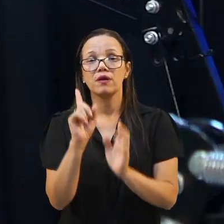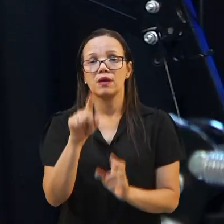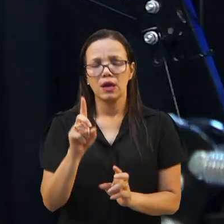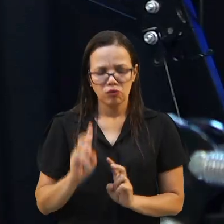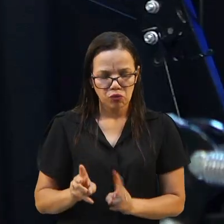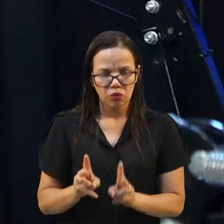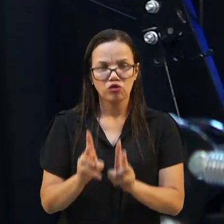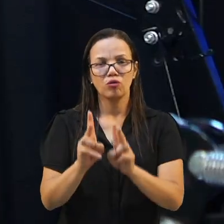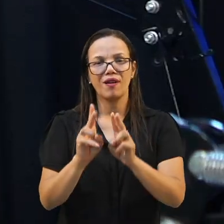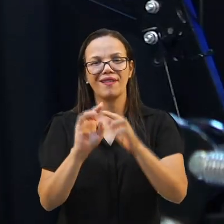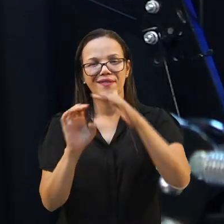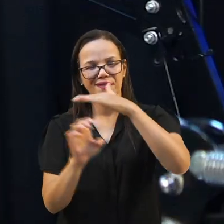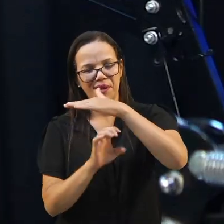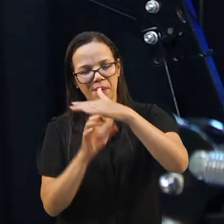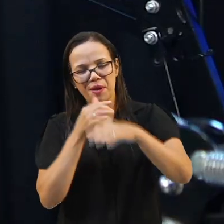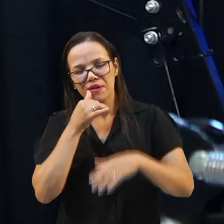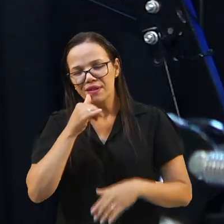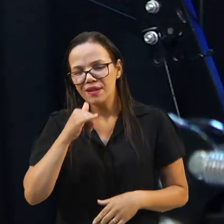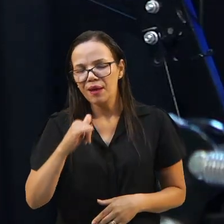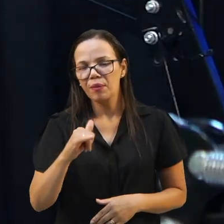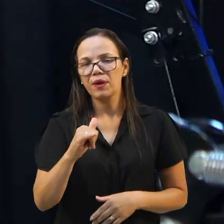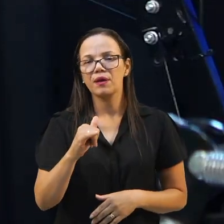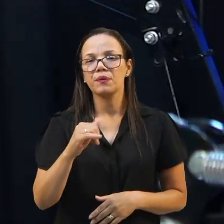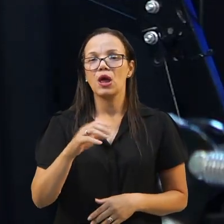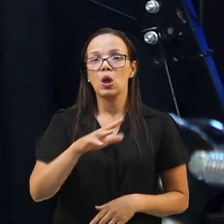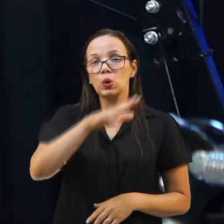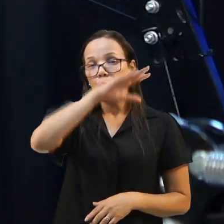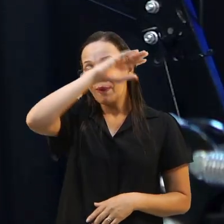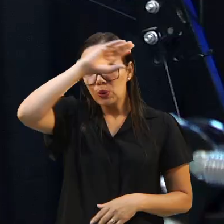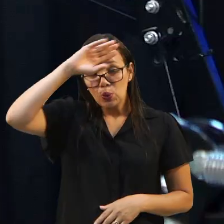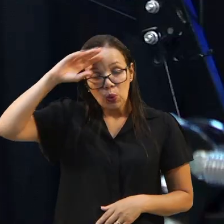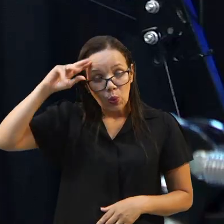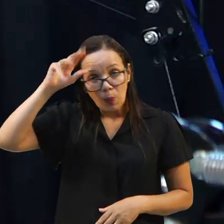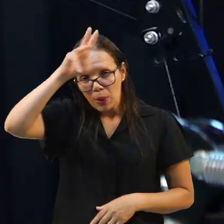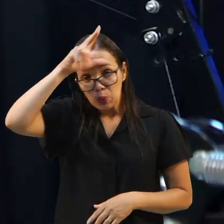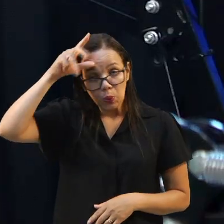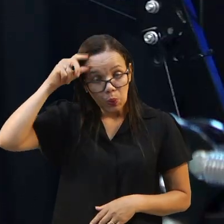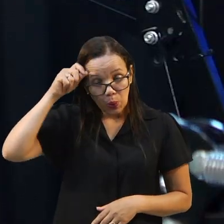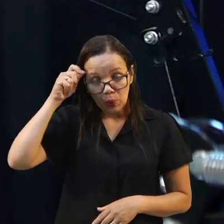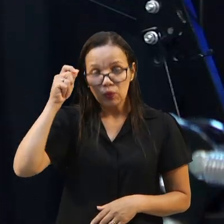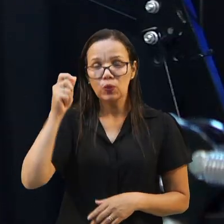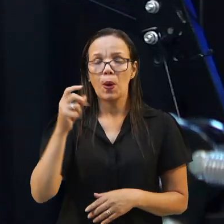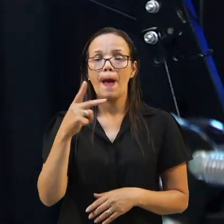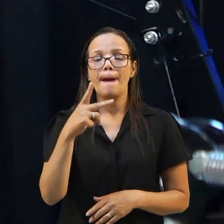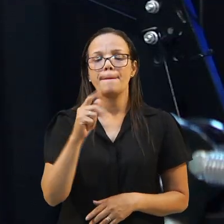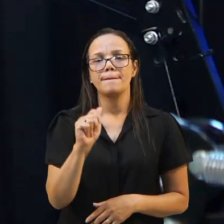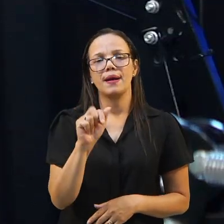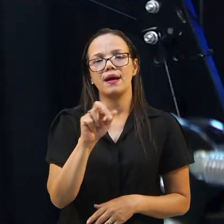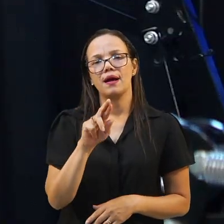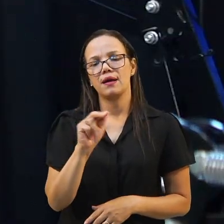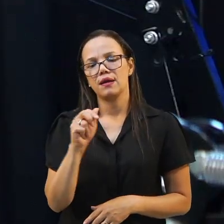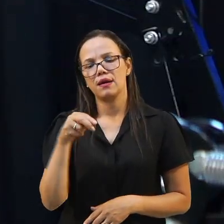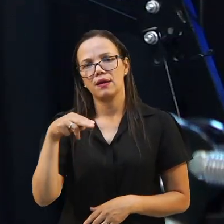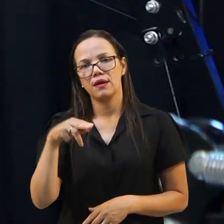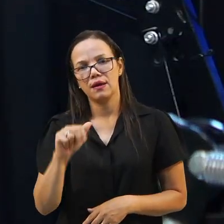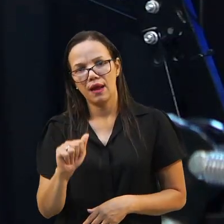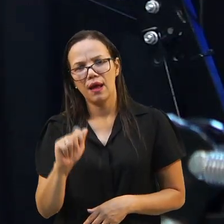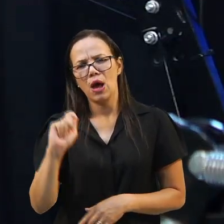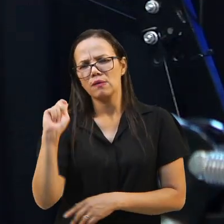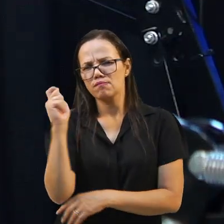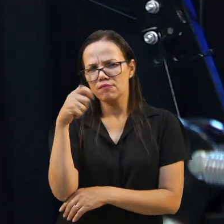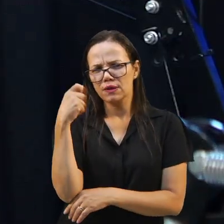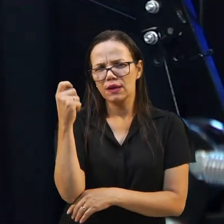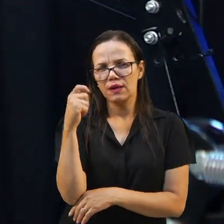na CEMIG. Recebi proposta do Mato Grosso, do Paraná, do Rio Grande do Sul. Mas o que me